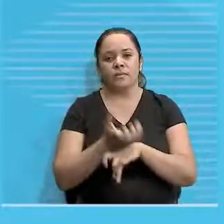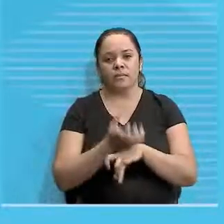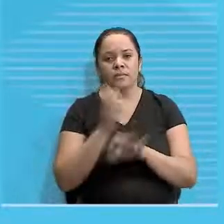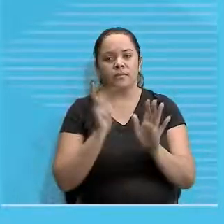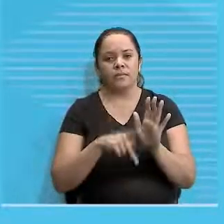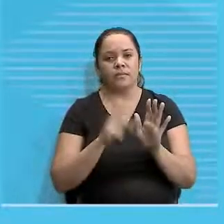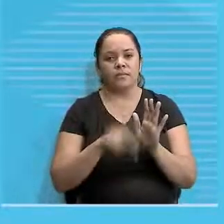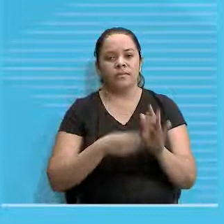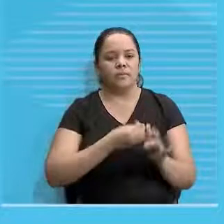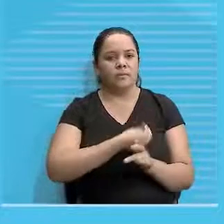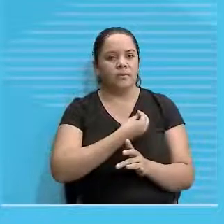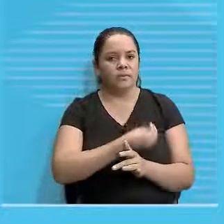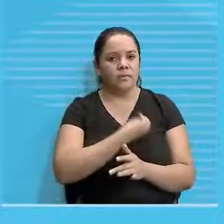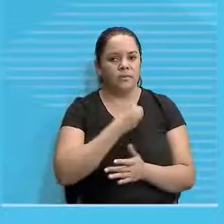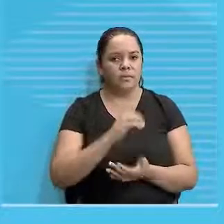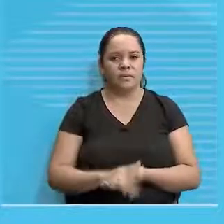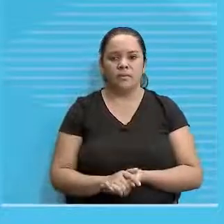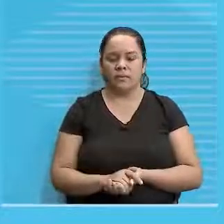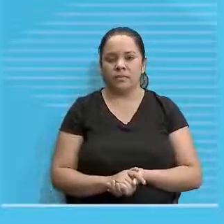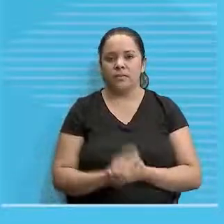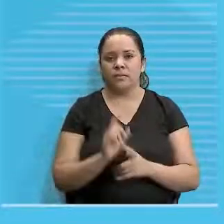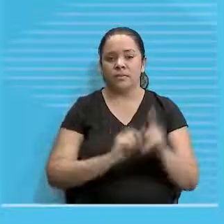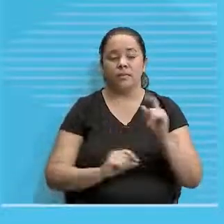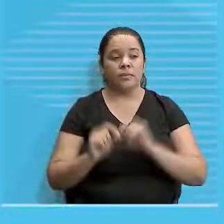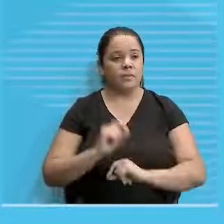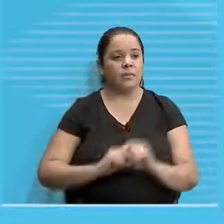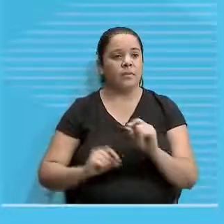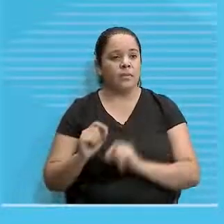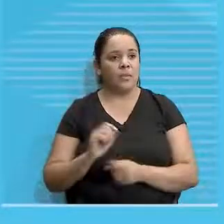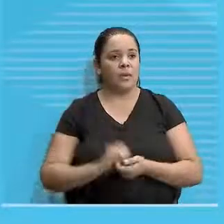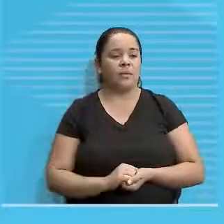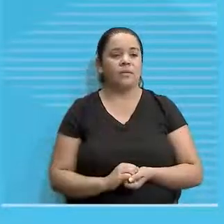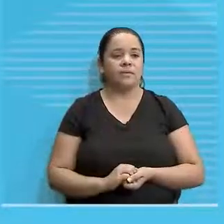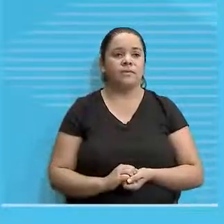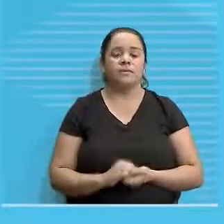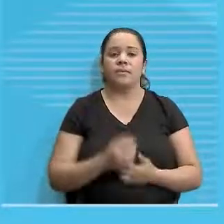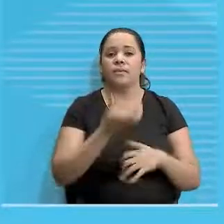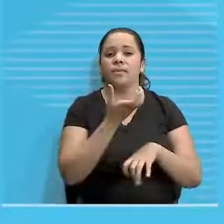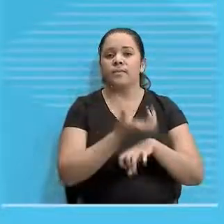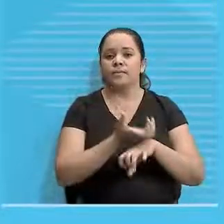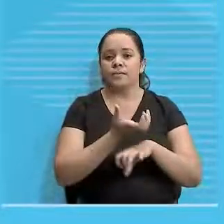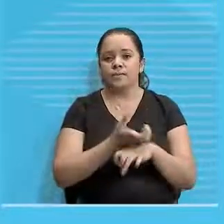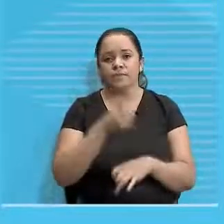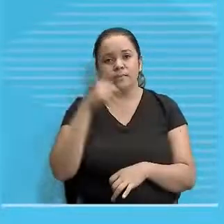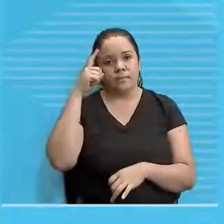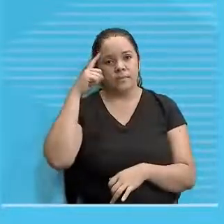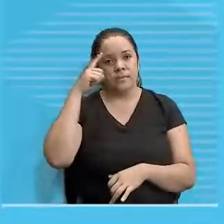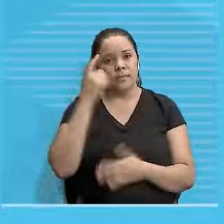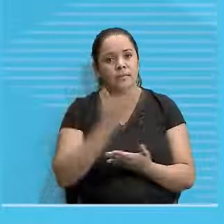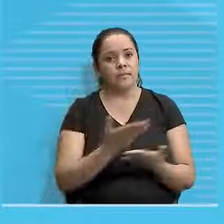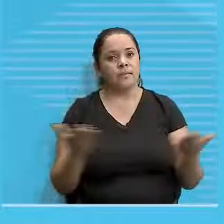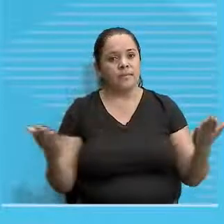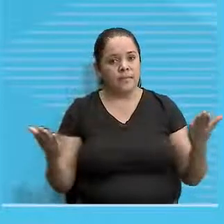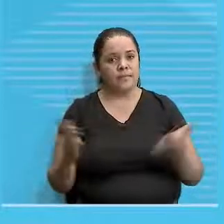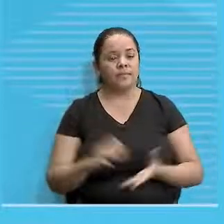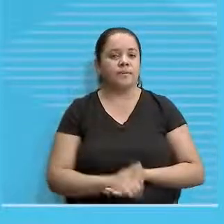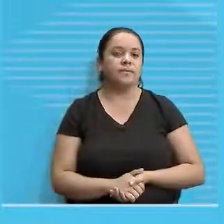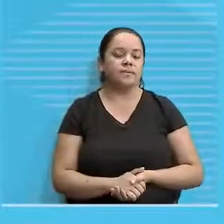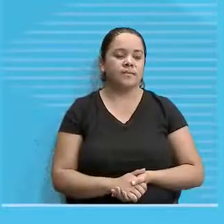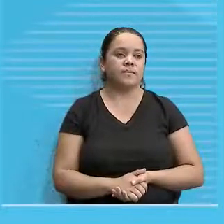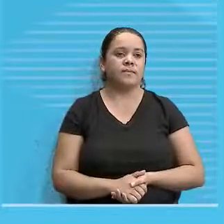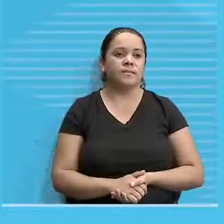passei todo o primeiro semestre falando, é uma disciplina pensada para vocês. É